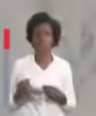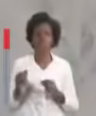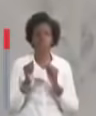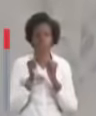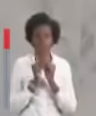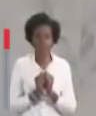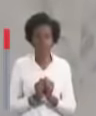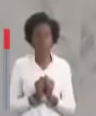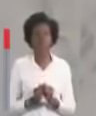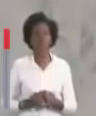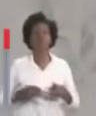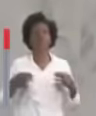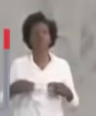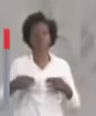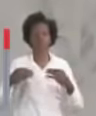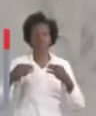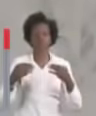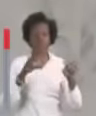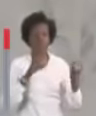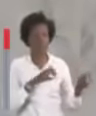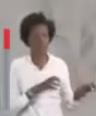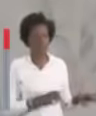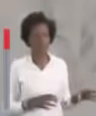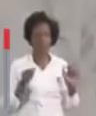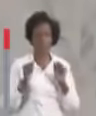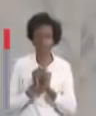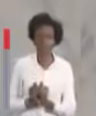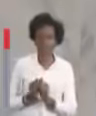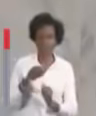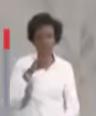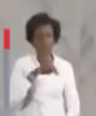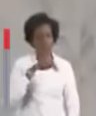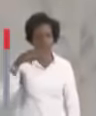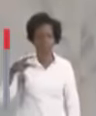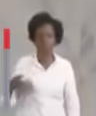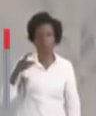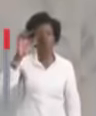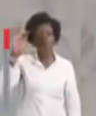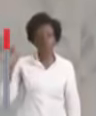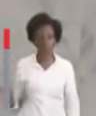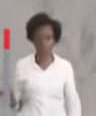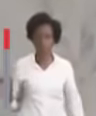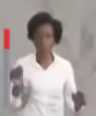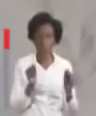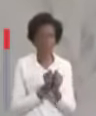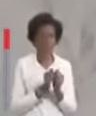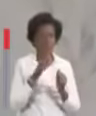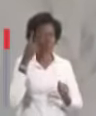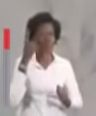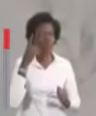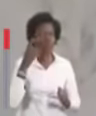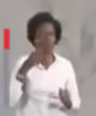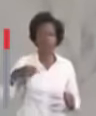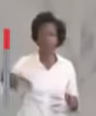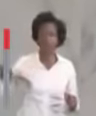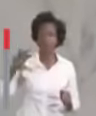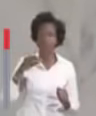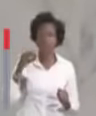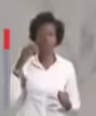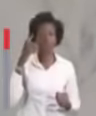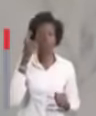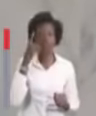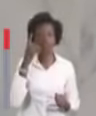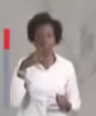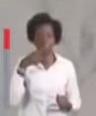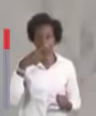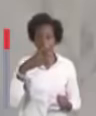Ministério da Educação junto ao Ministério Público Federal junto à nossa bancada de Deputados em Brasília a